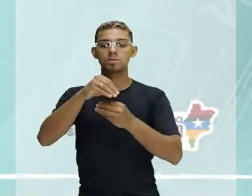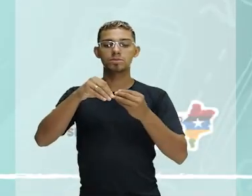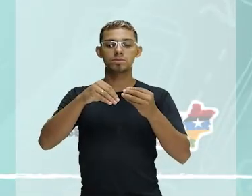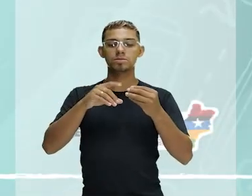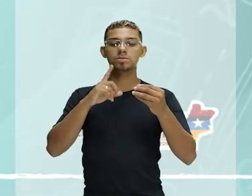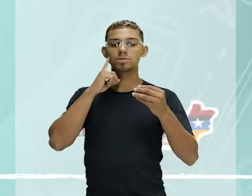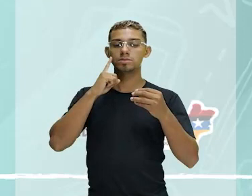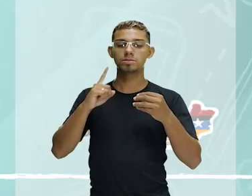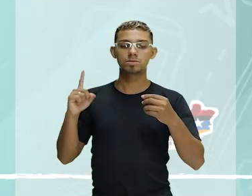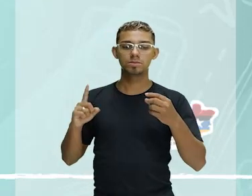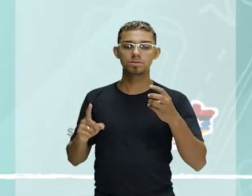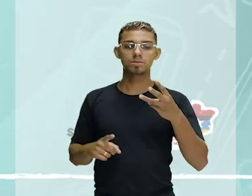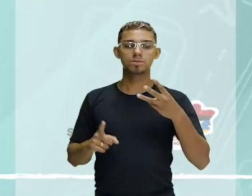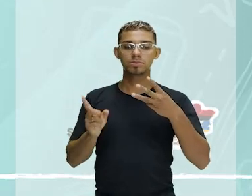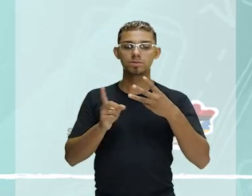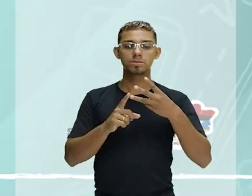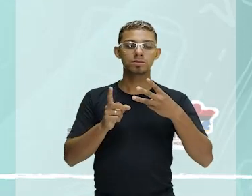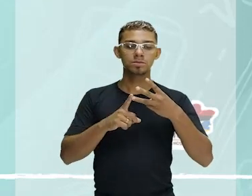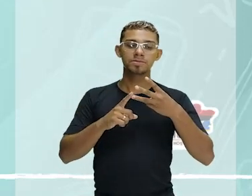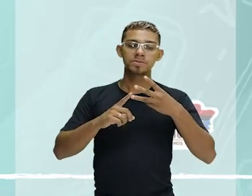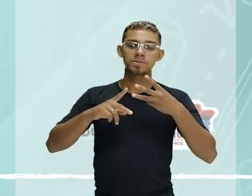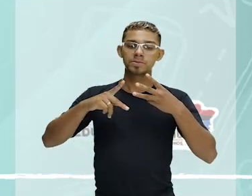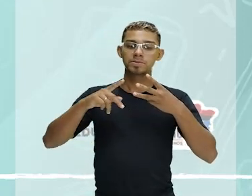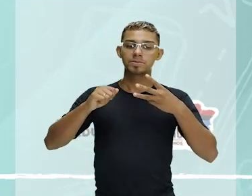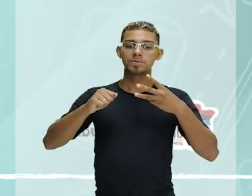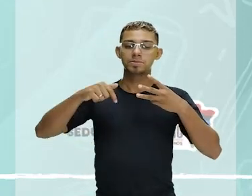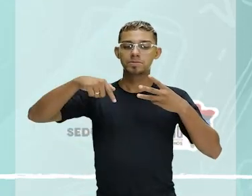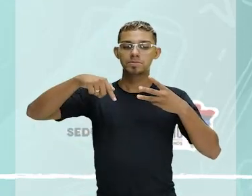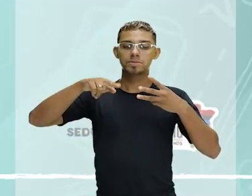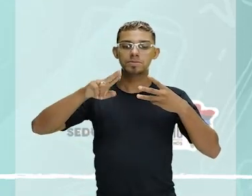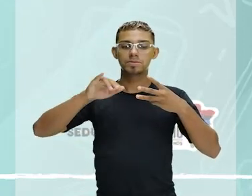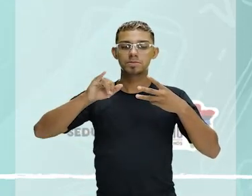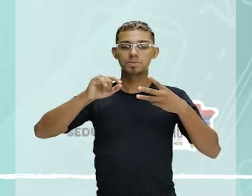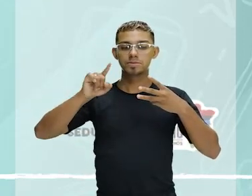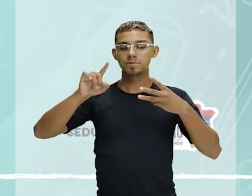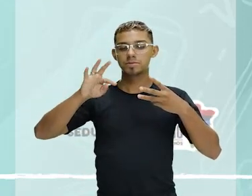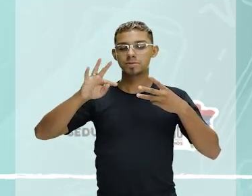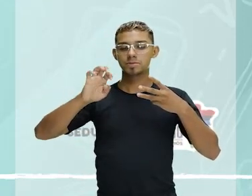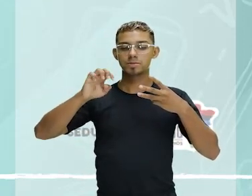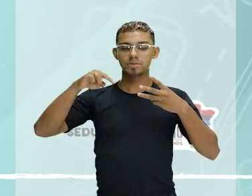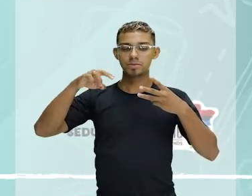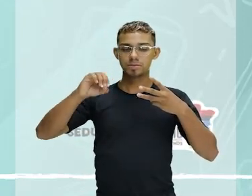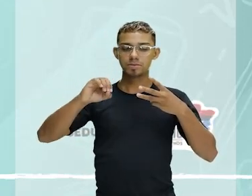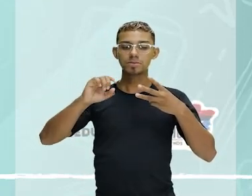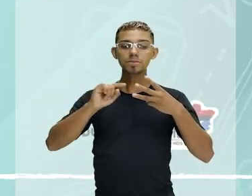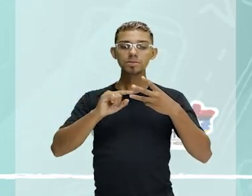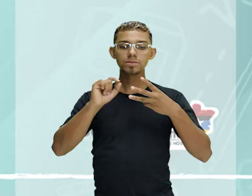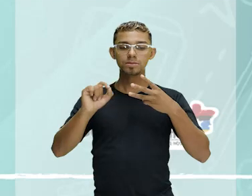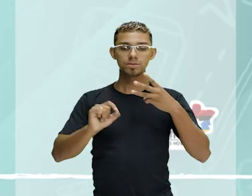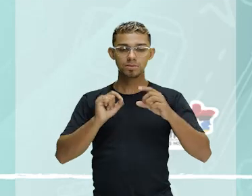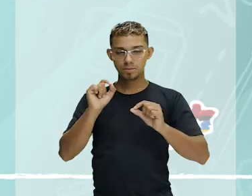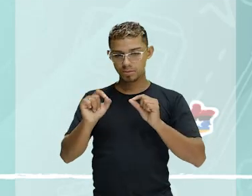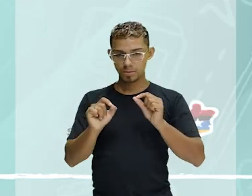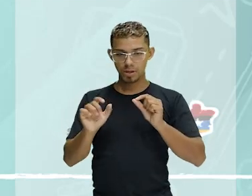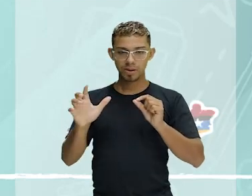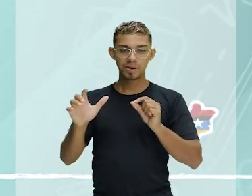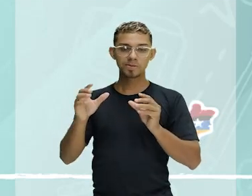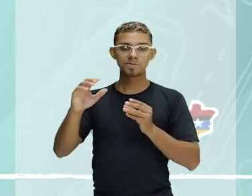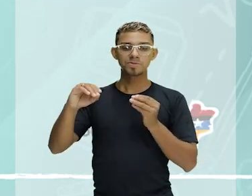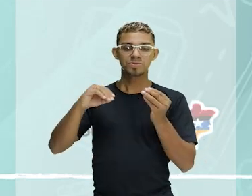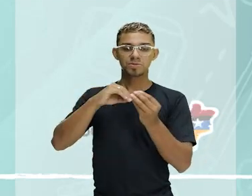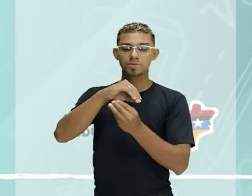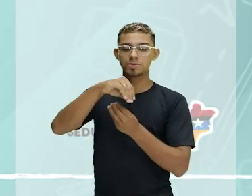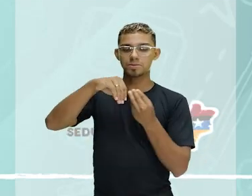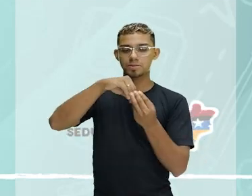nós vamos para o paquíteno. Paquíteno vai ocorrer o quê? Vai ocorrer a troca